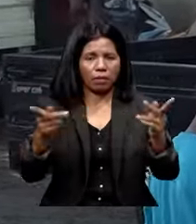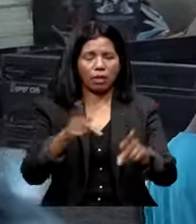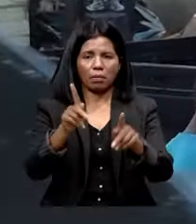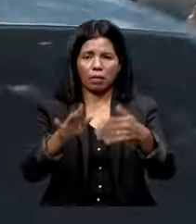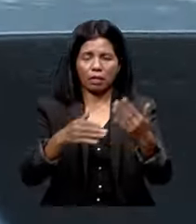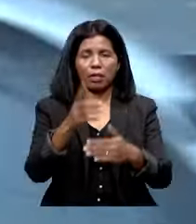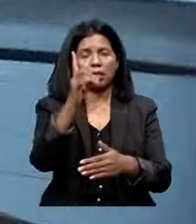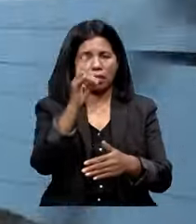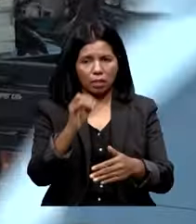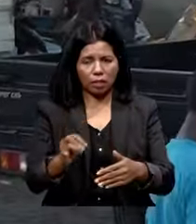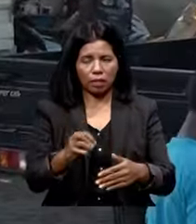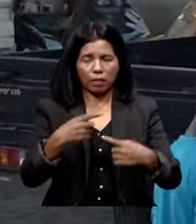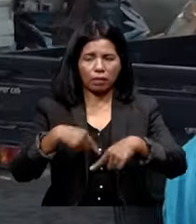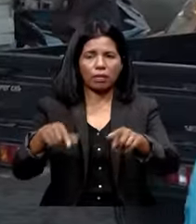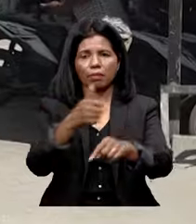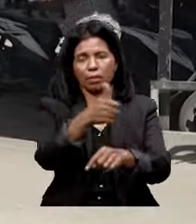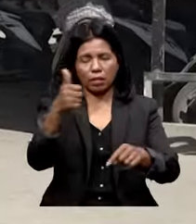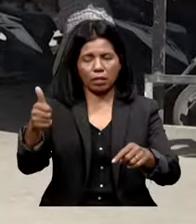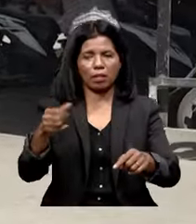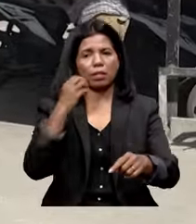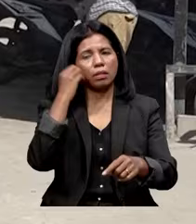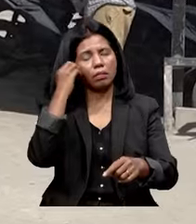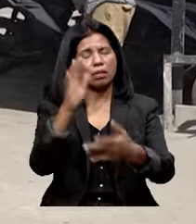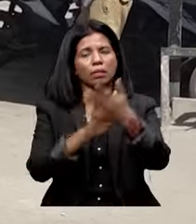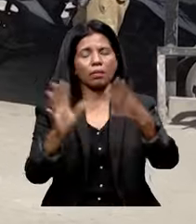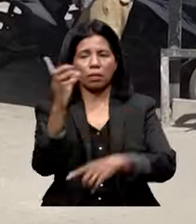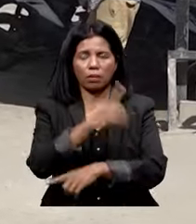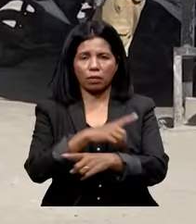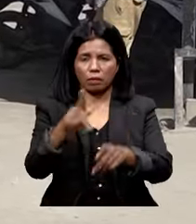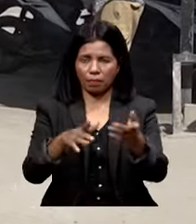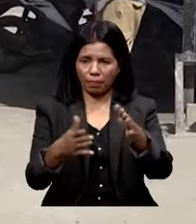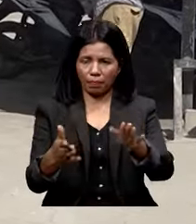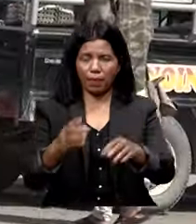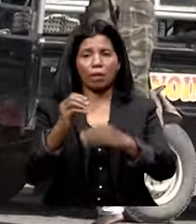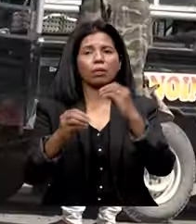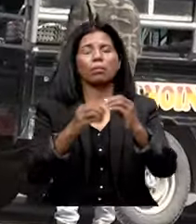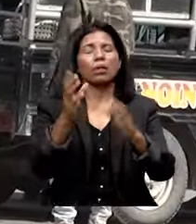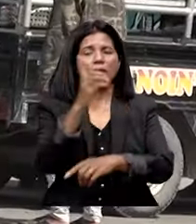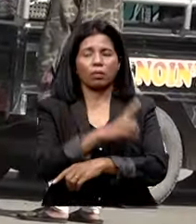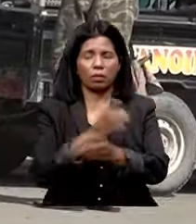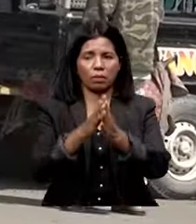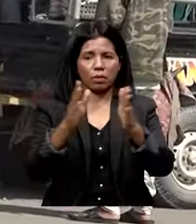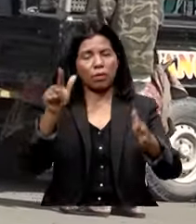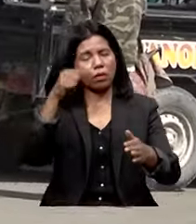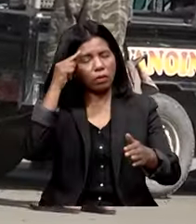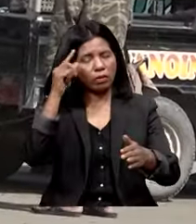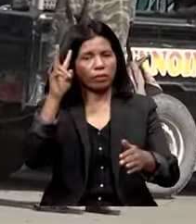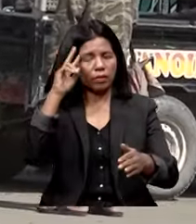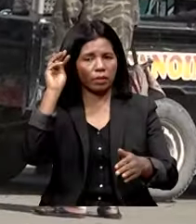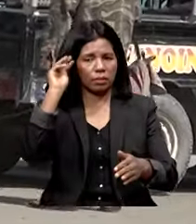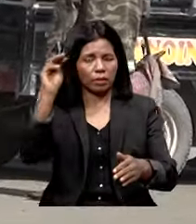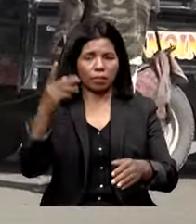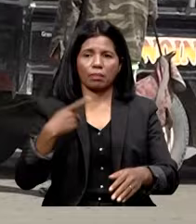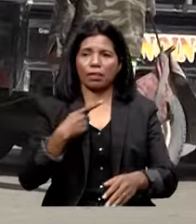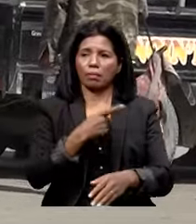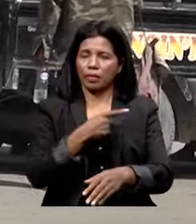a Capital, maioria Macfila Baidei da Cunha Cunua, o de Celebra Lorong Matebiang ne. Relaciona ho Lorong Bot ne, porta-voz governo, vice-ministro assunto